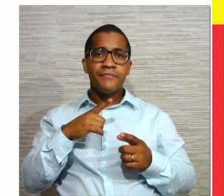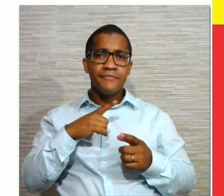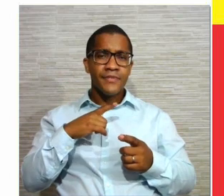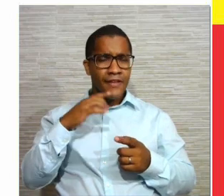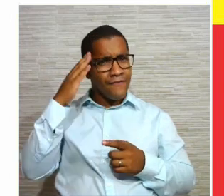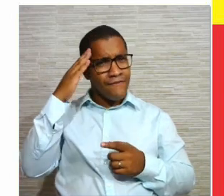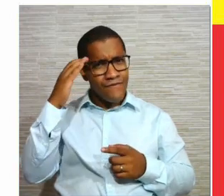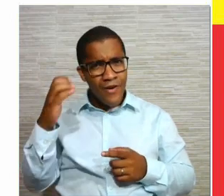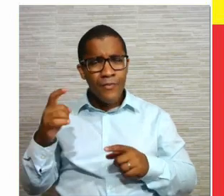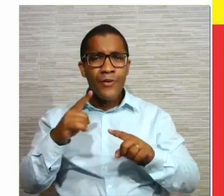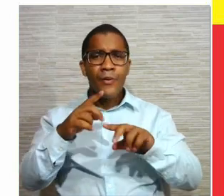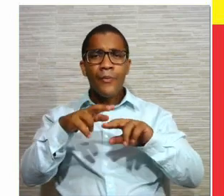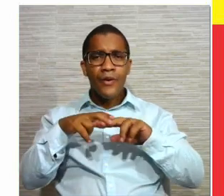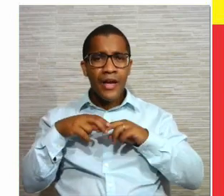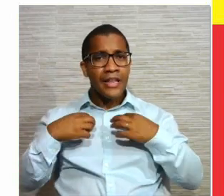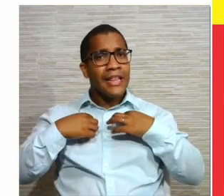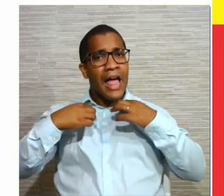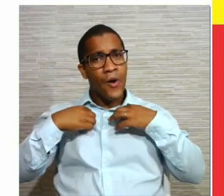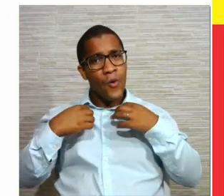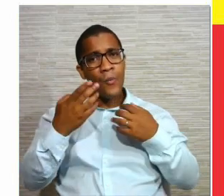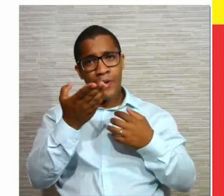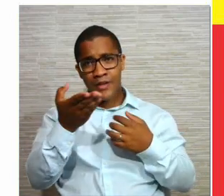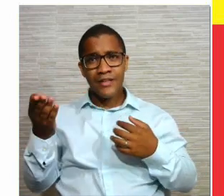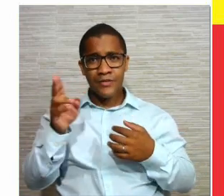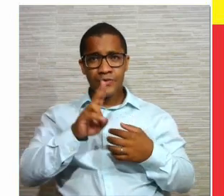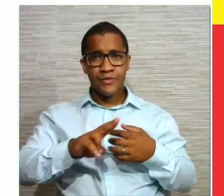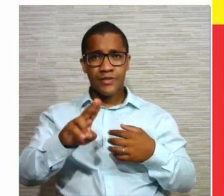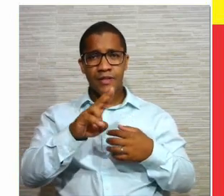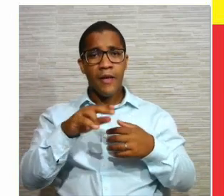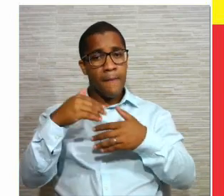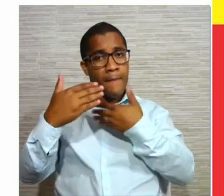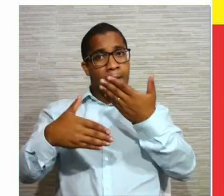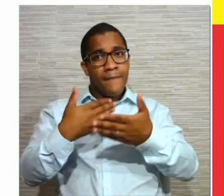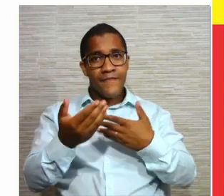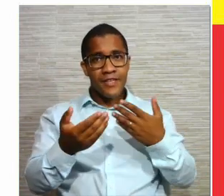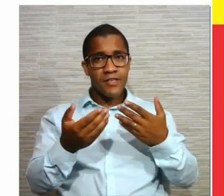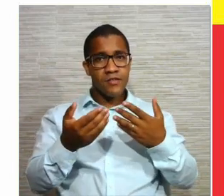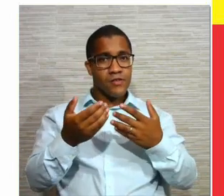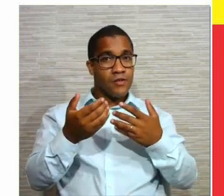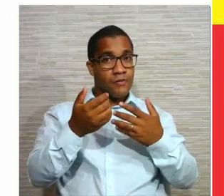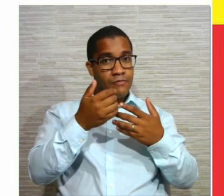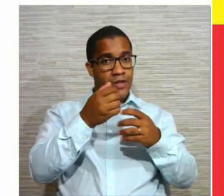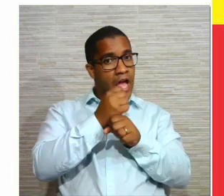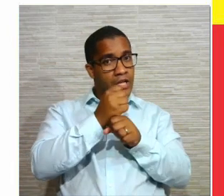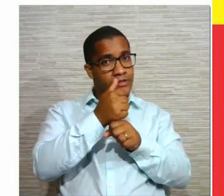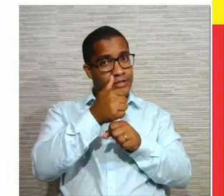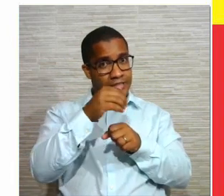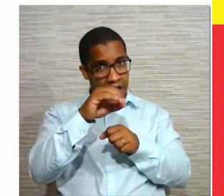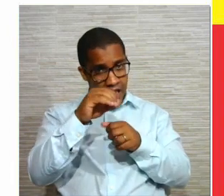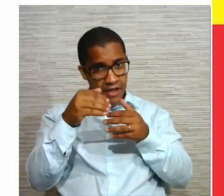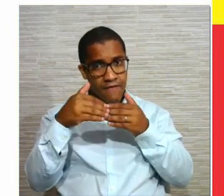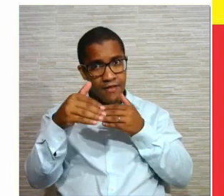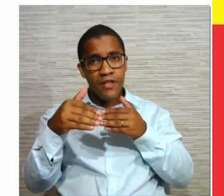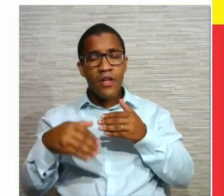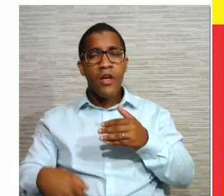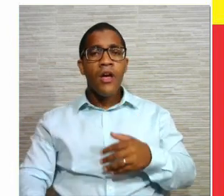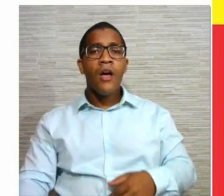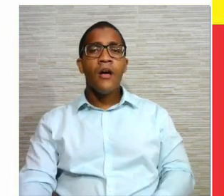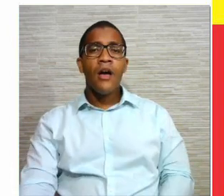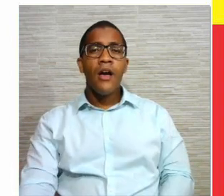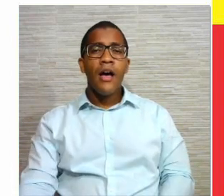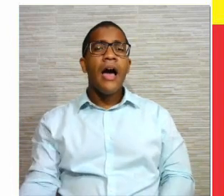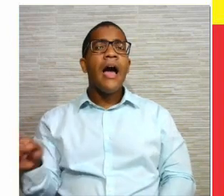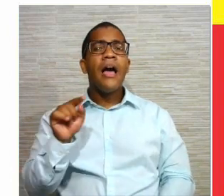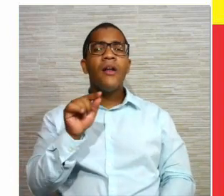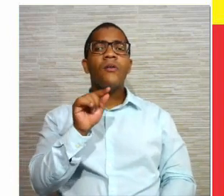sucesso, ele era bem conhecido por essa roupa que ele usava. Aí depois de uma década em terras inglesas, né, o rock se distanciou do